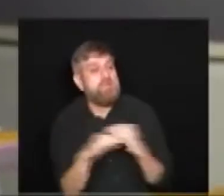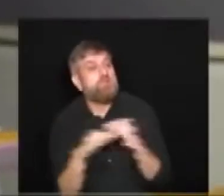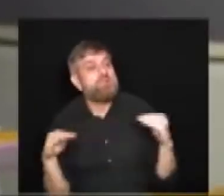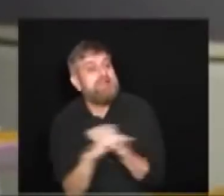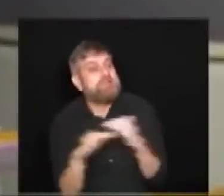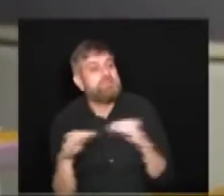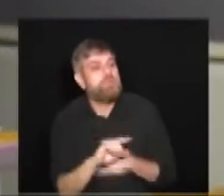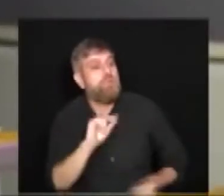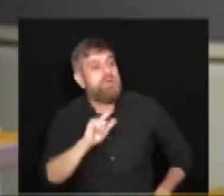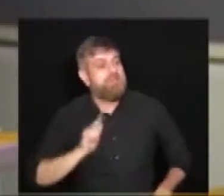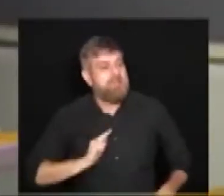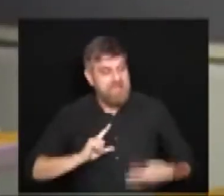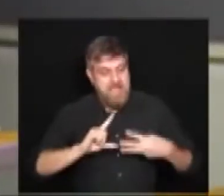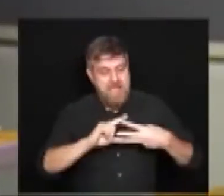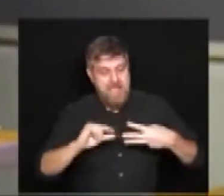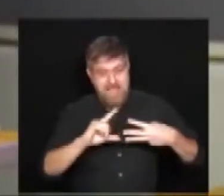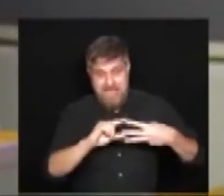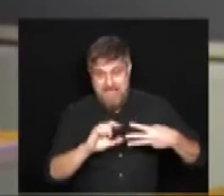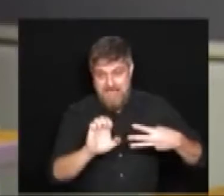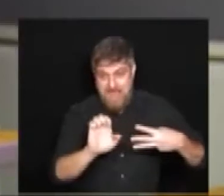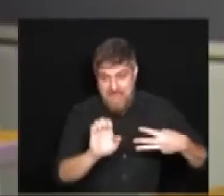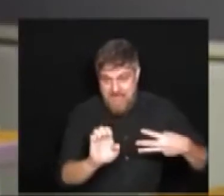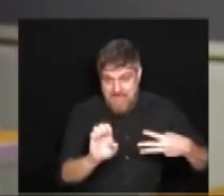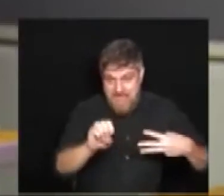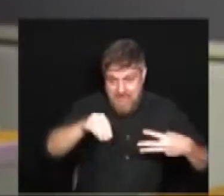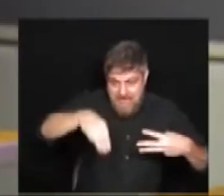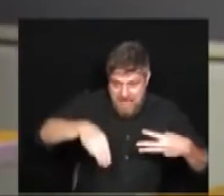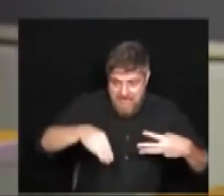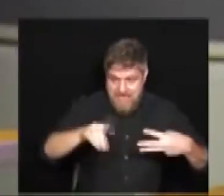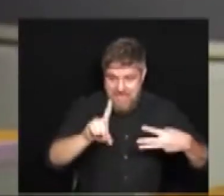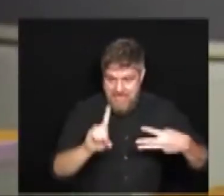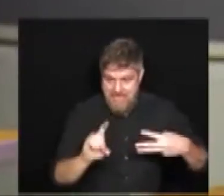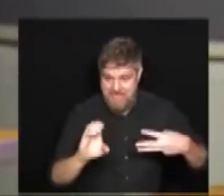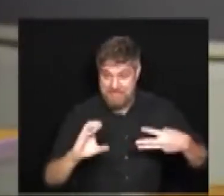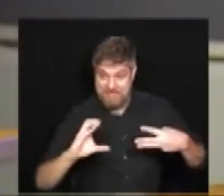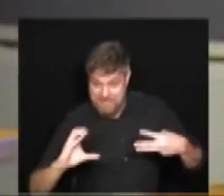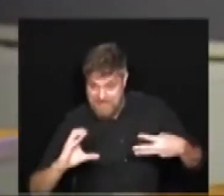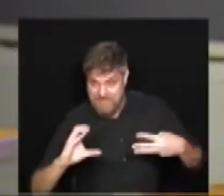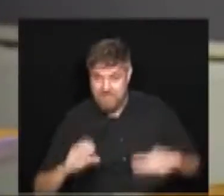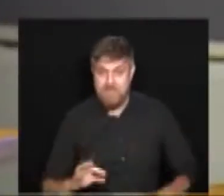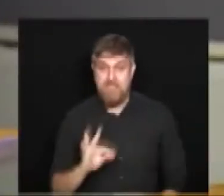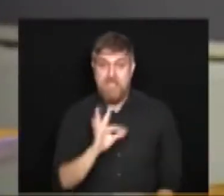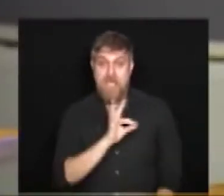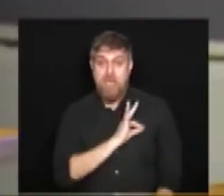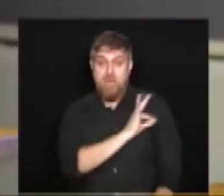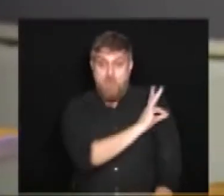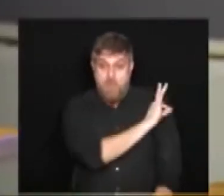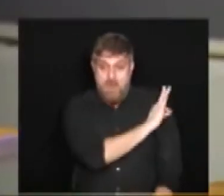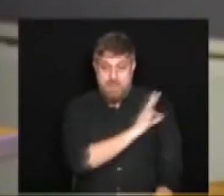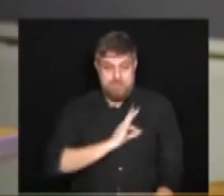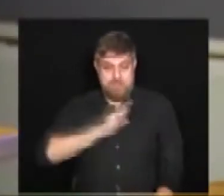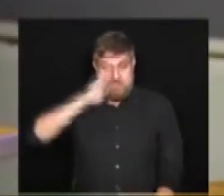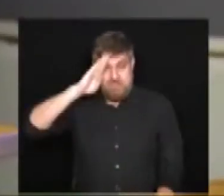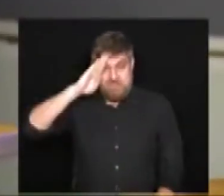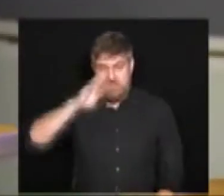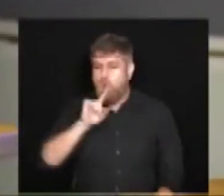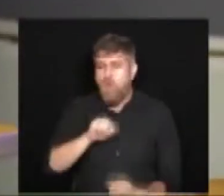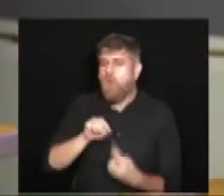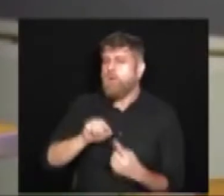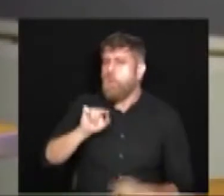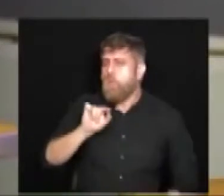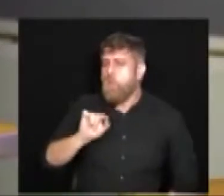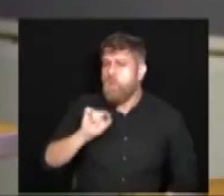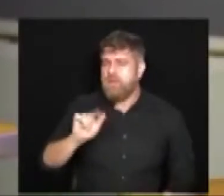Vai envolver INDEC, guarda e PM. Exato. Qual é a finalidade disso, A Barreto? finalidade, prefeito, é nós